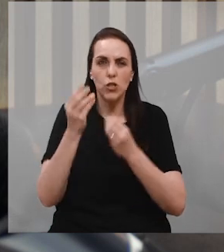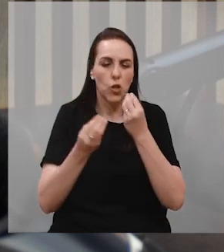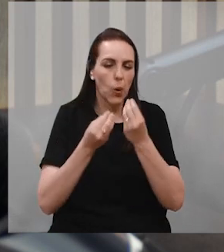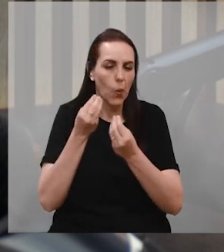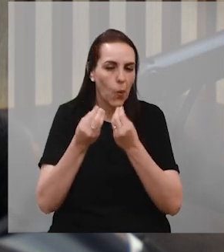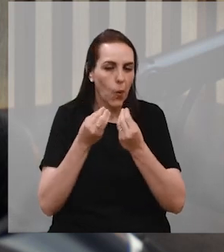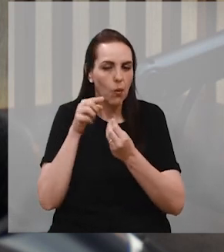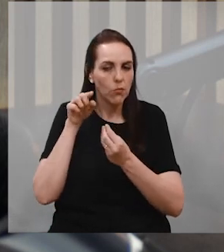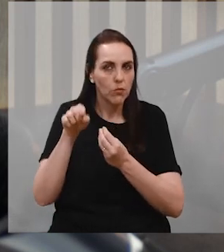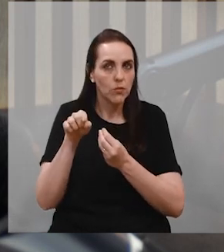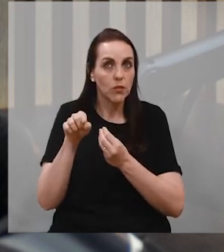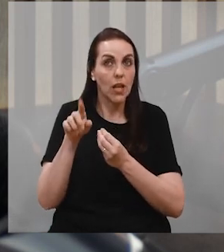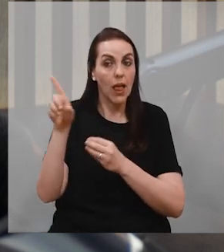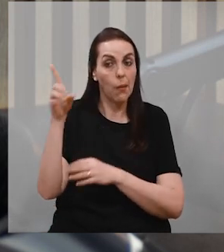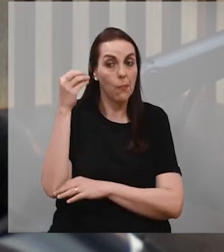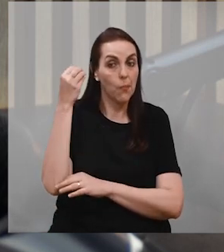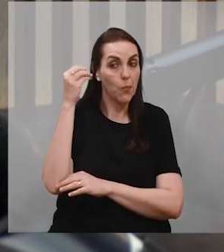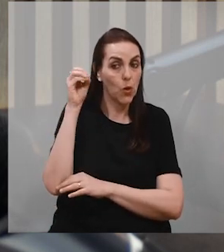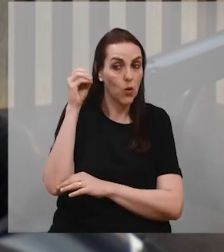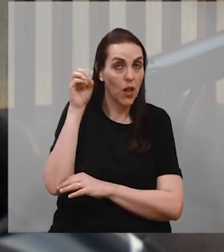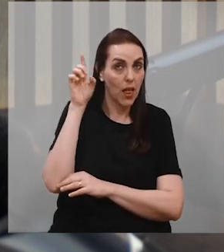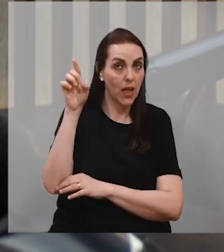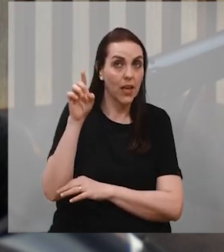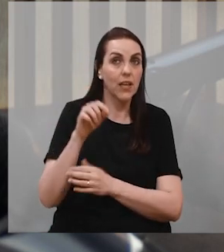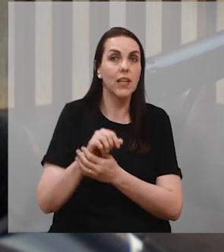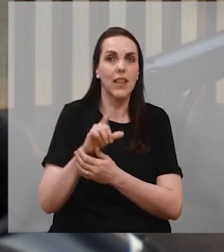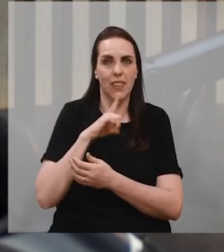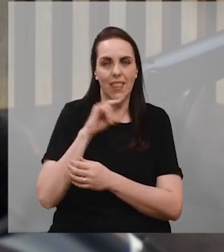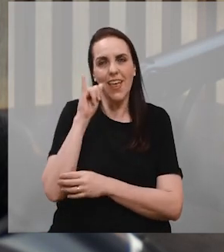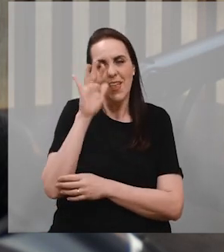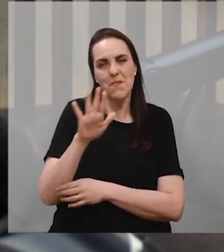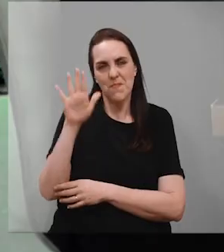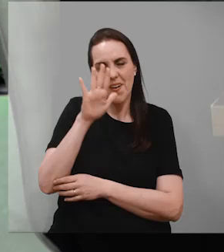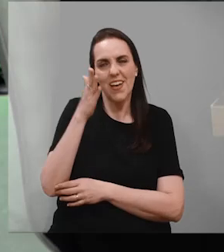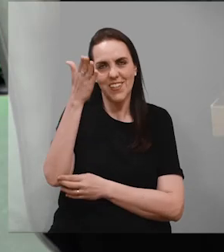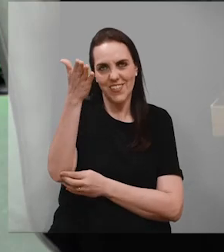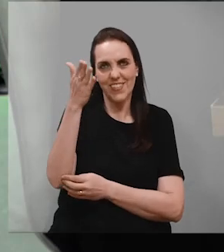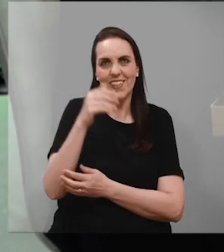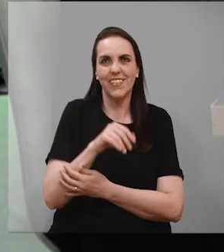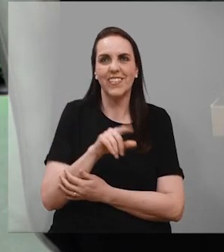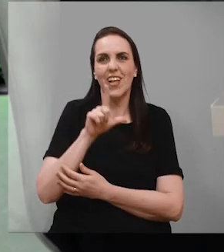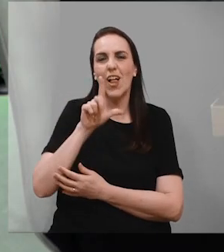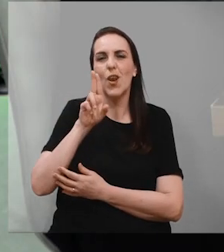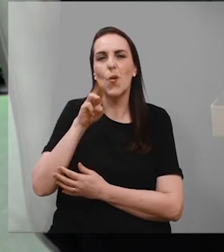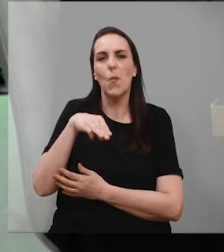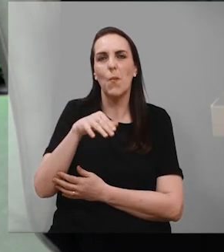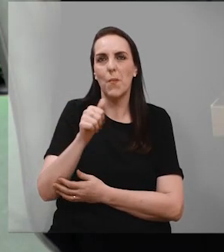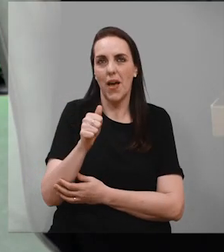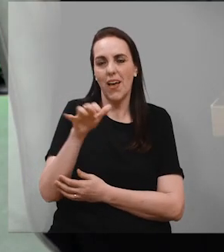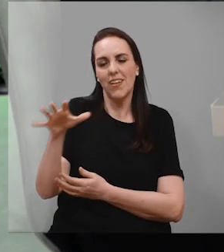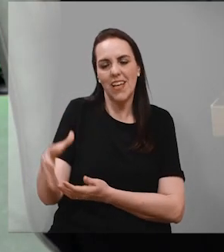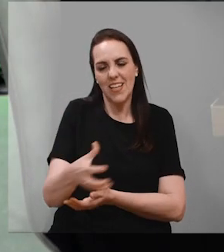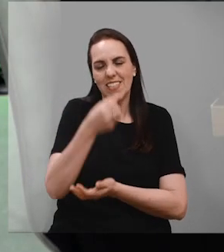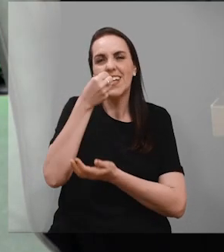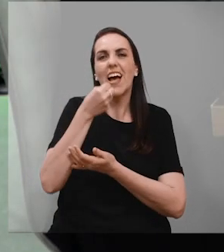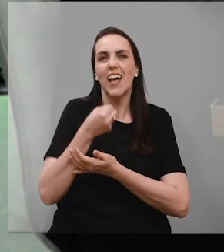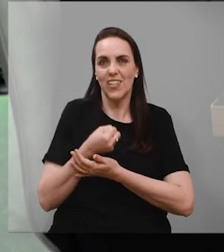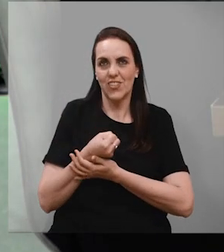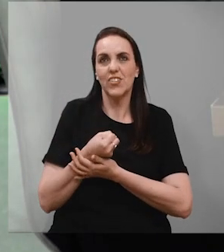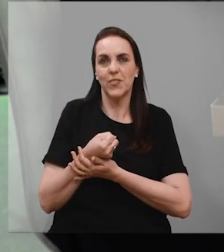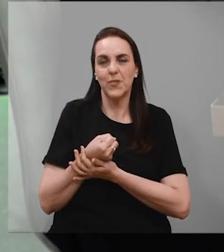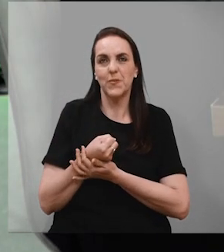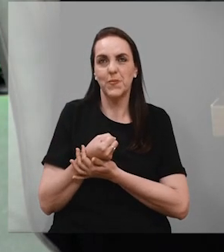estavam os canis lá de Porto Alegre. E tem imagem, ó. Tem as imagens que a gente fez da Luma. A Luma